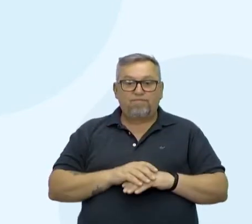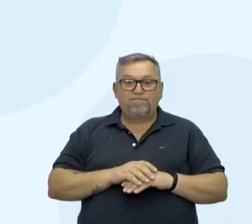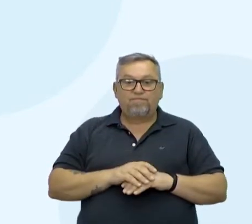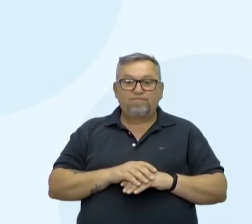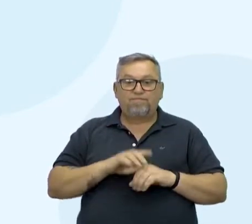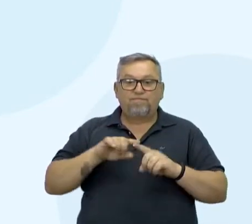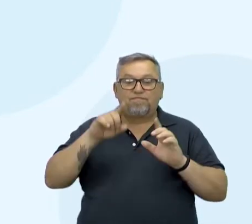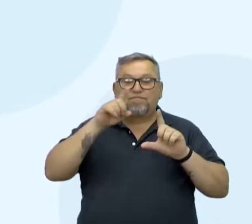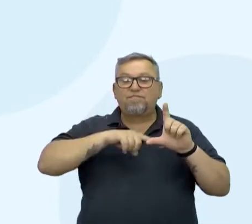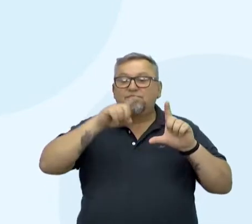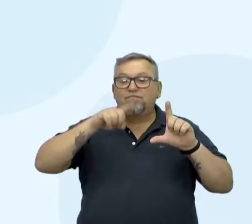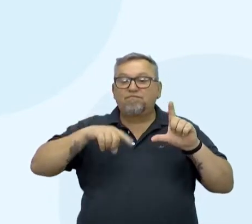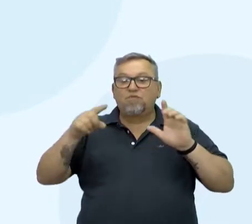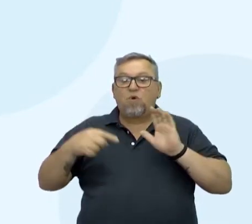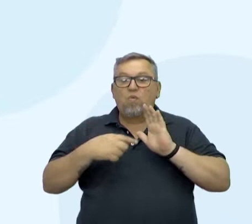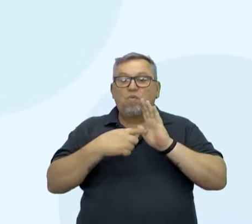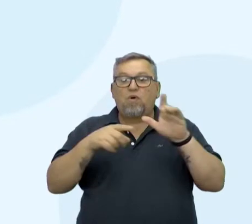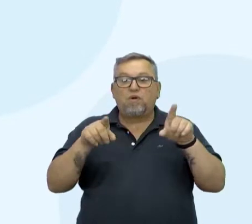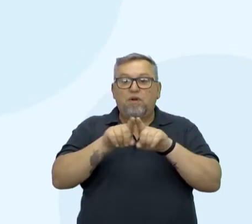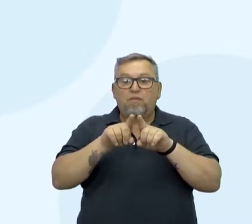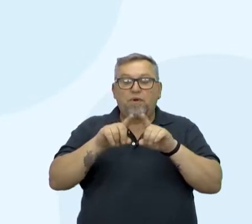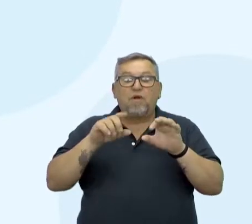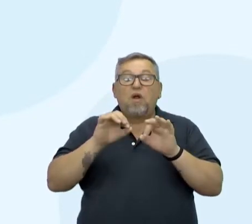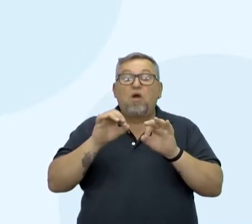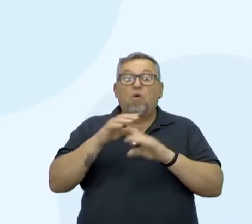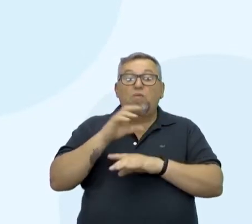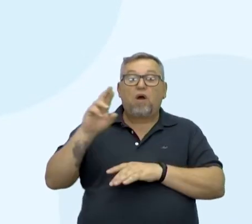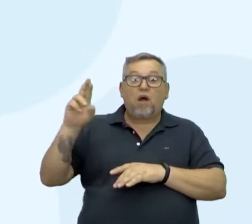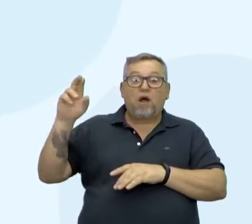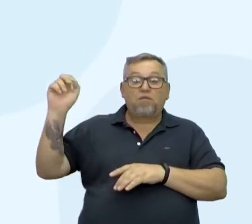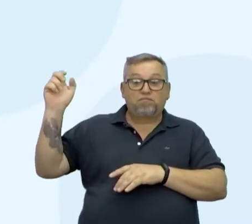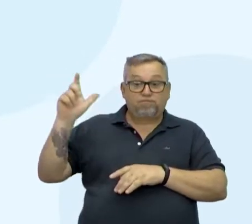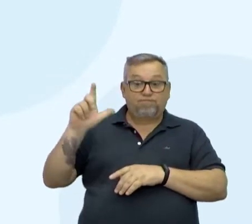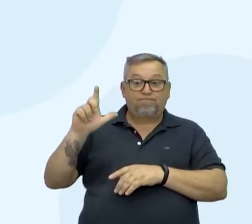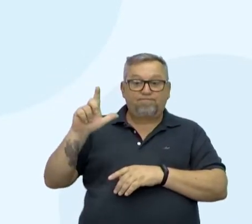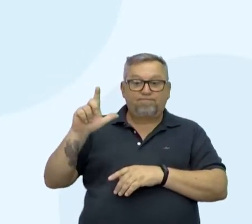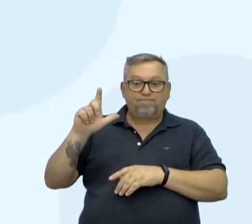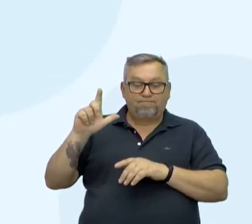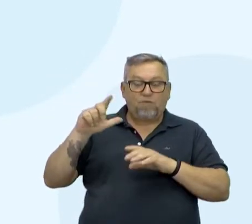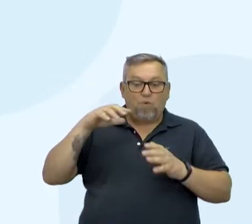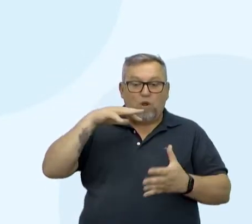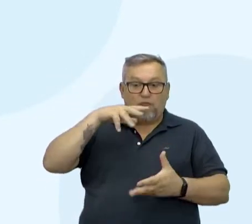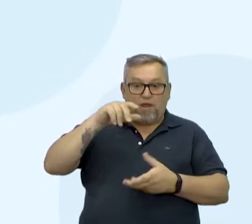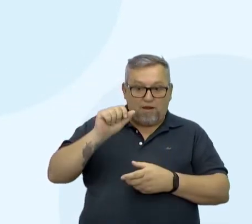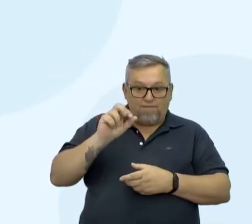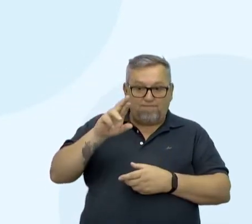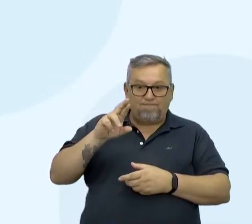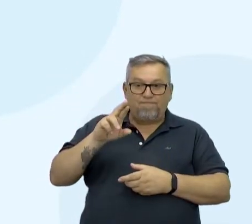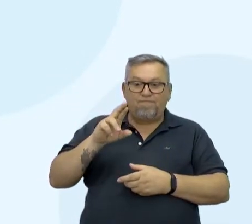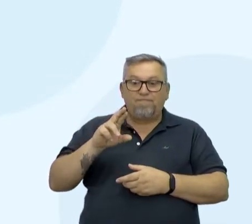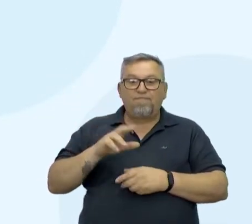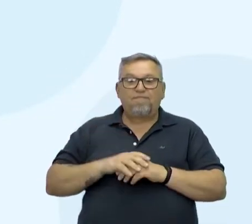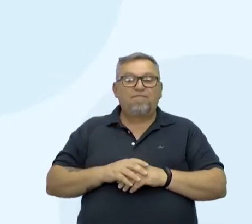esse gráfico mostra como que é a interação da radiação, né, com a atmosfera da Terra, tá? Radiação solar na Terra. Então